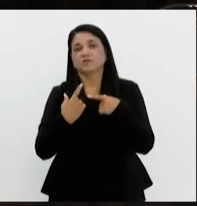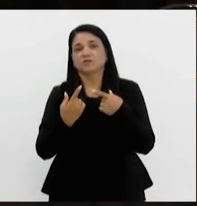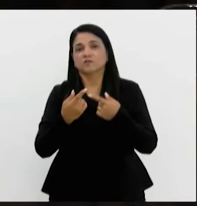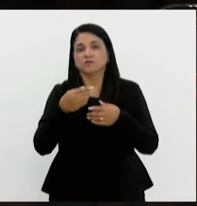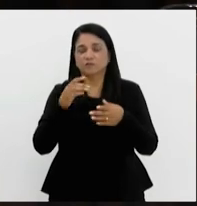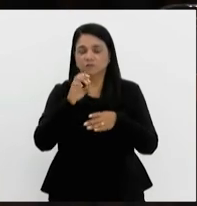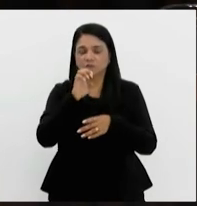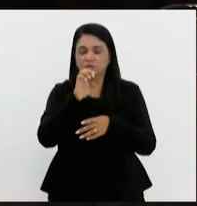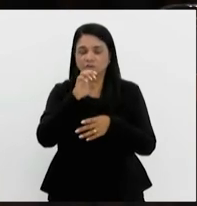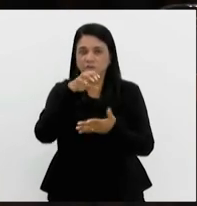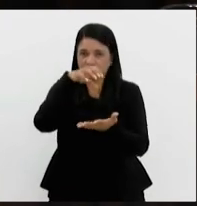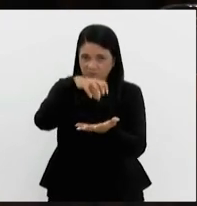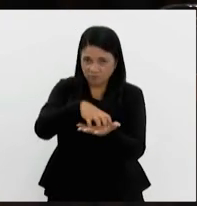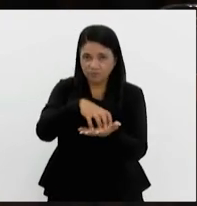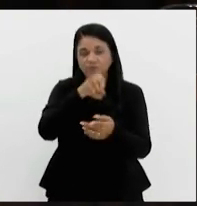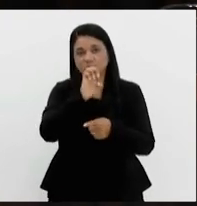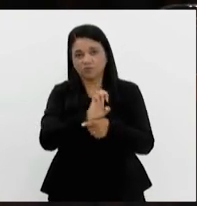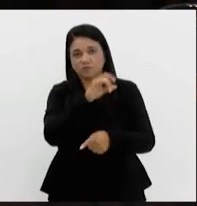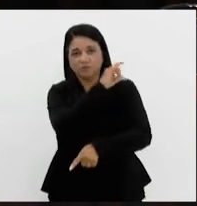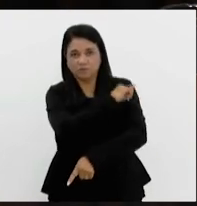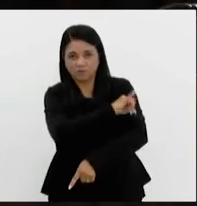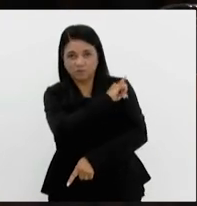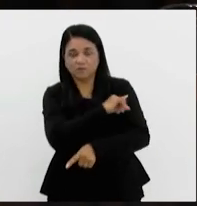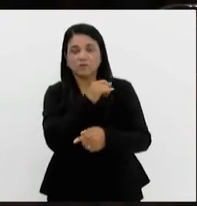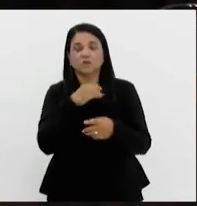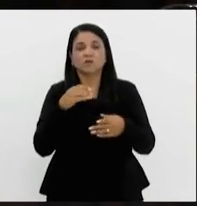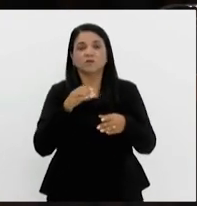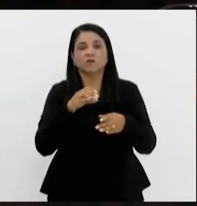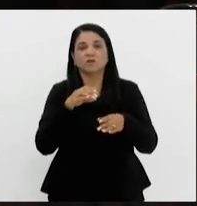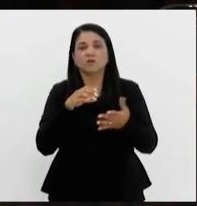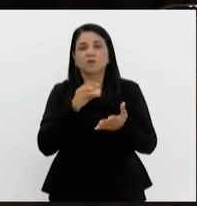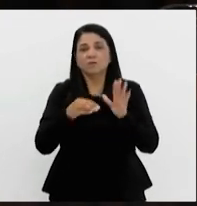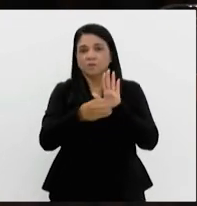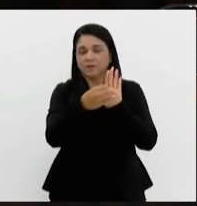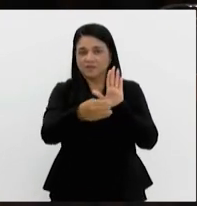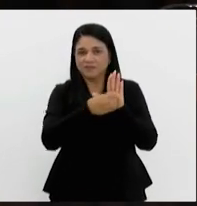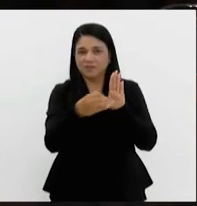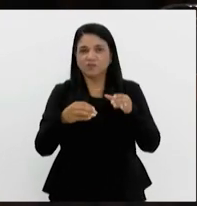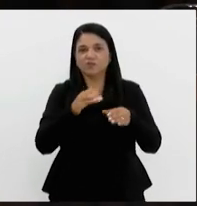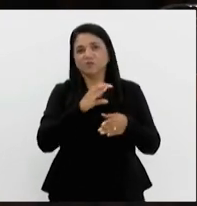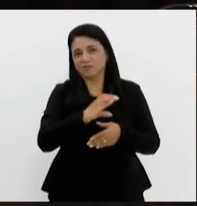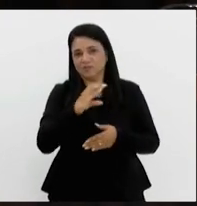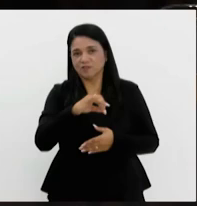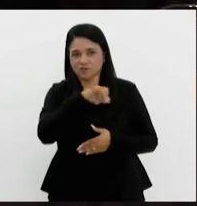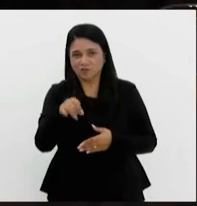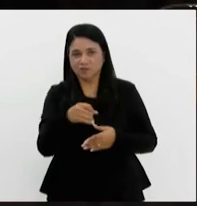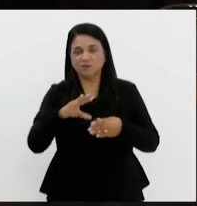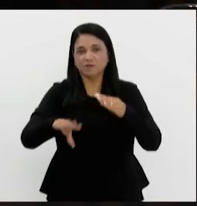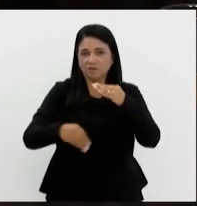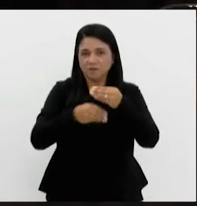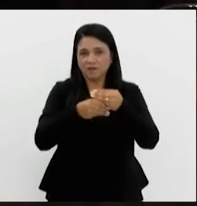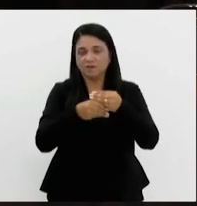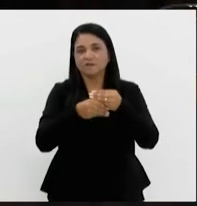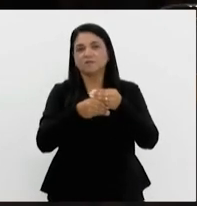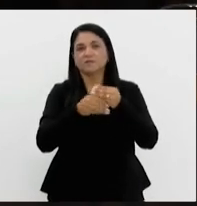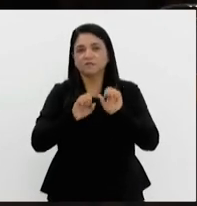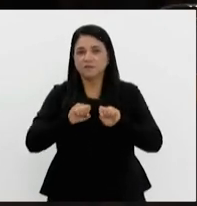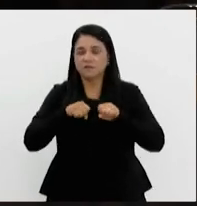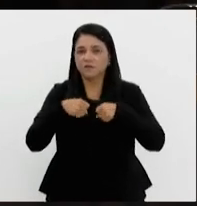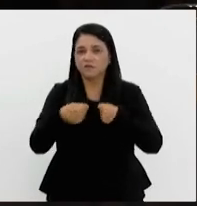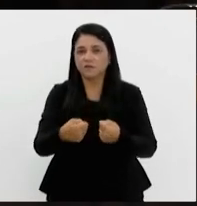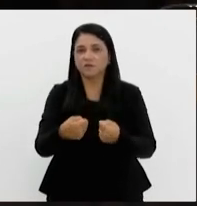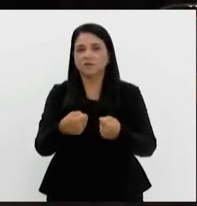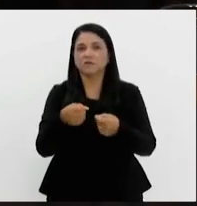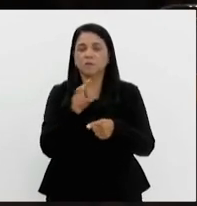do Estado do Rio de Janeiro. Pareceres das comissões de Constituição e Justiça pela constitucionalidade com emenda de defesa